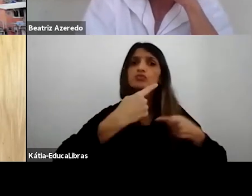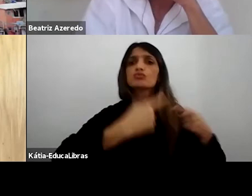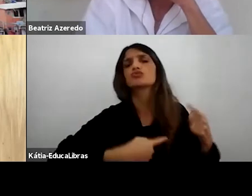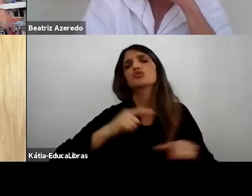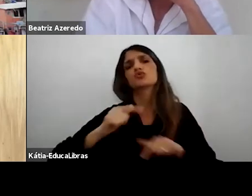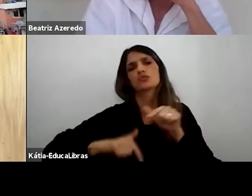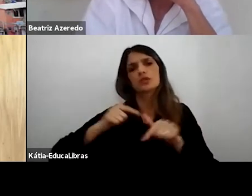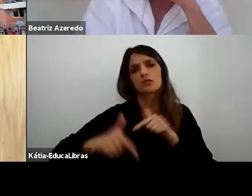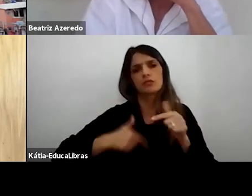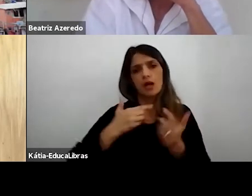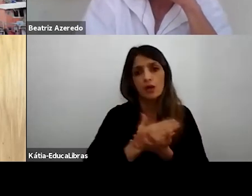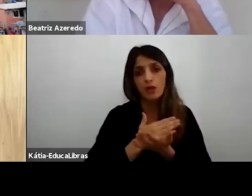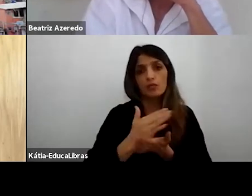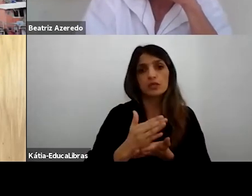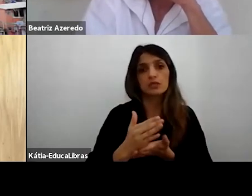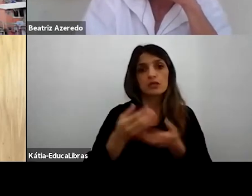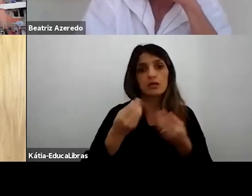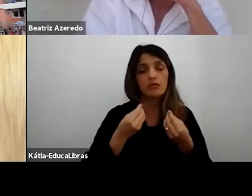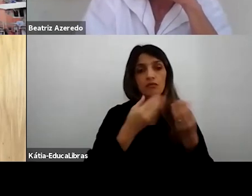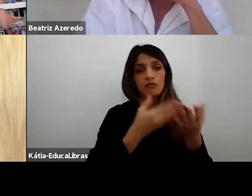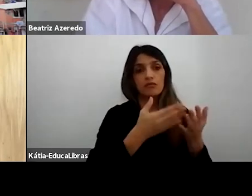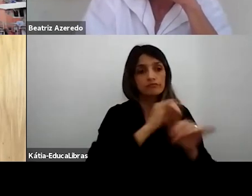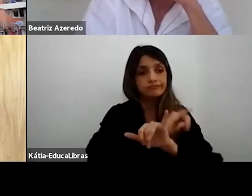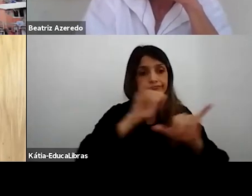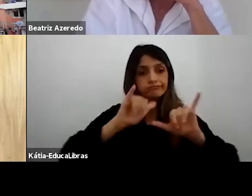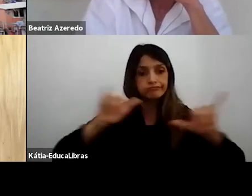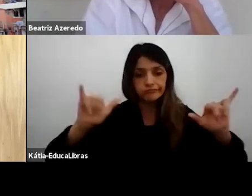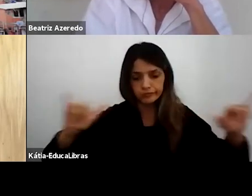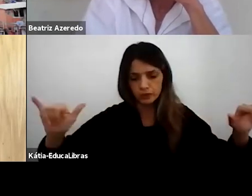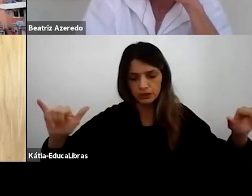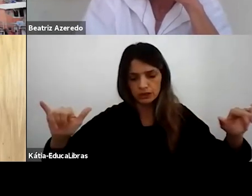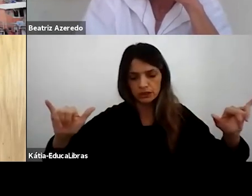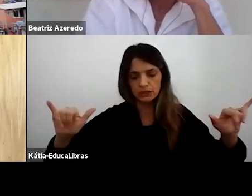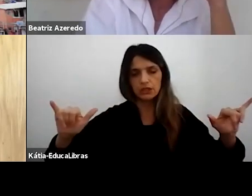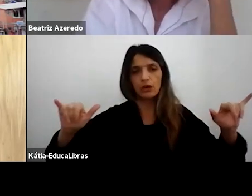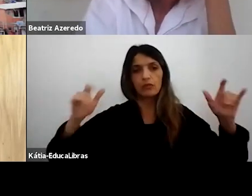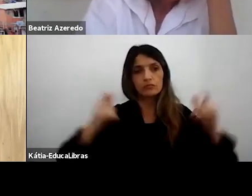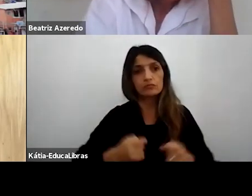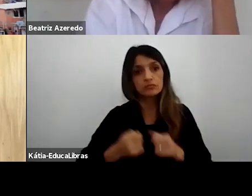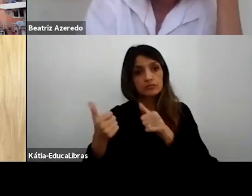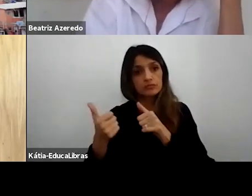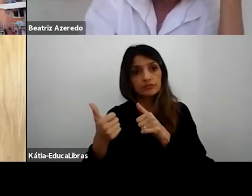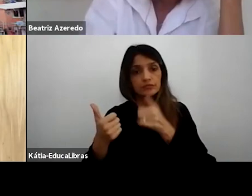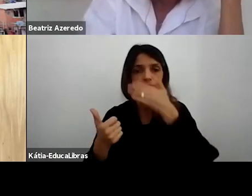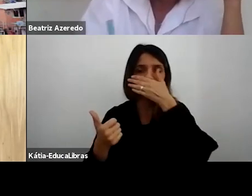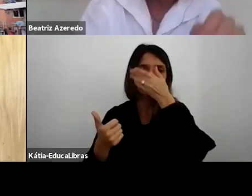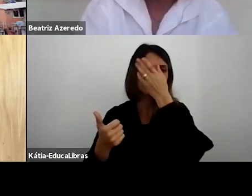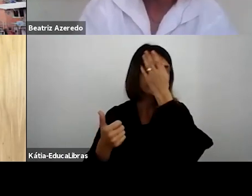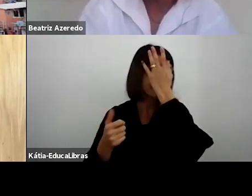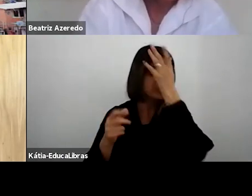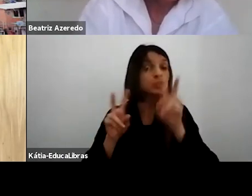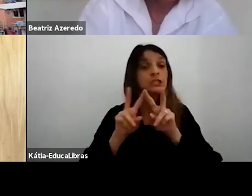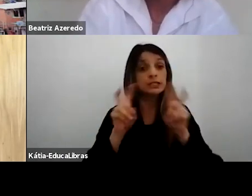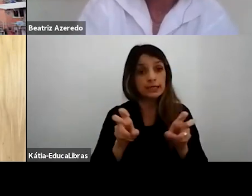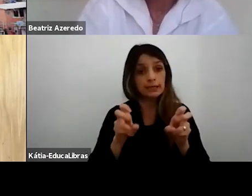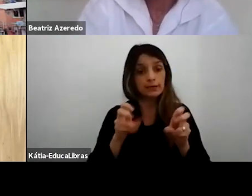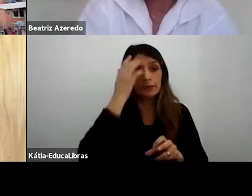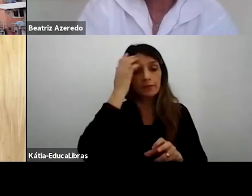1, dar essa visibilidade necessária para a questão da doação. E eu acho que um dos grandes